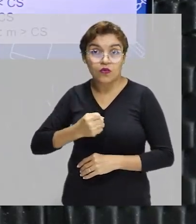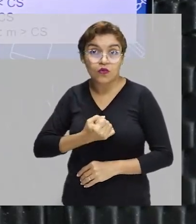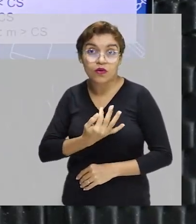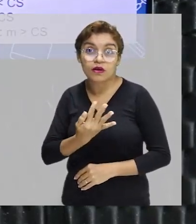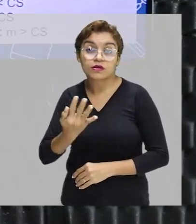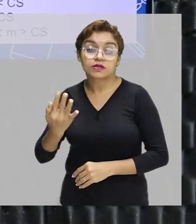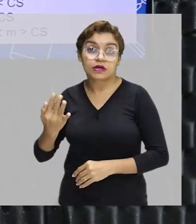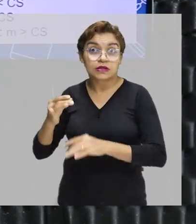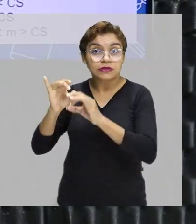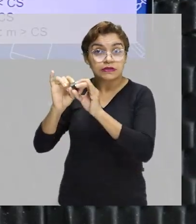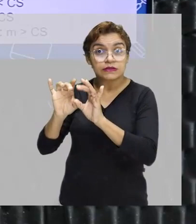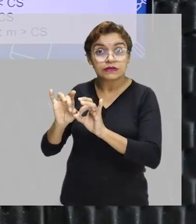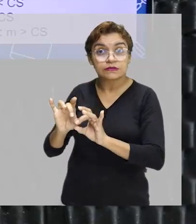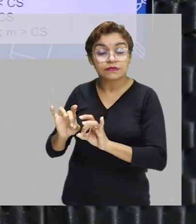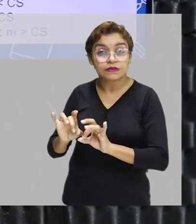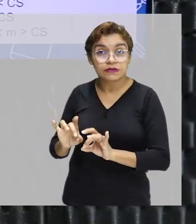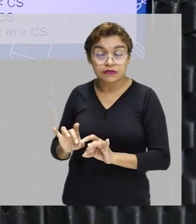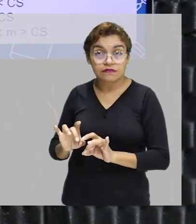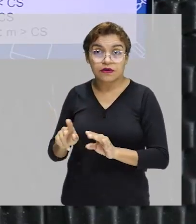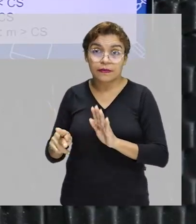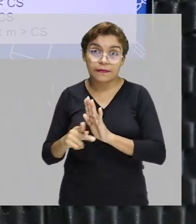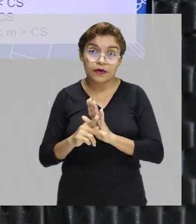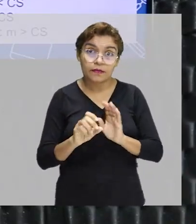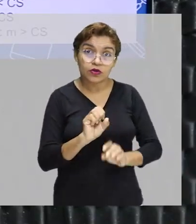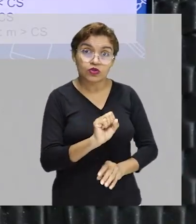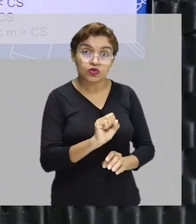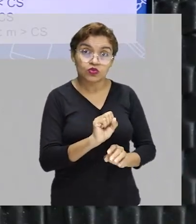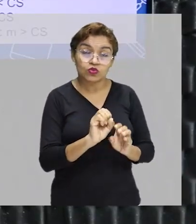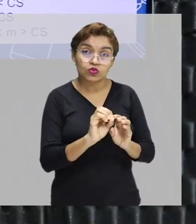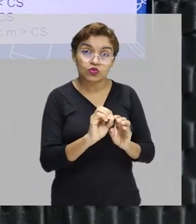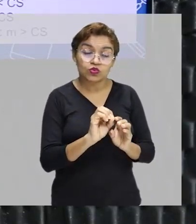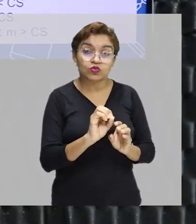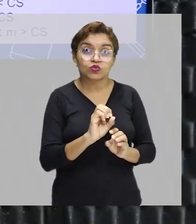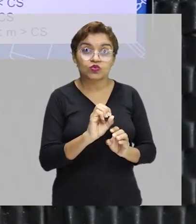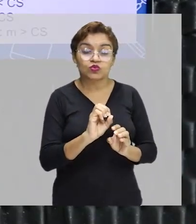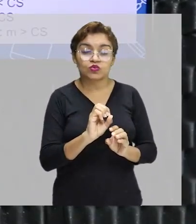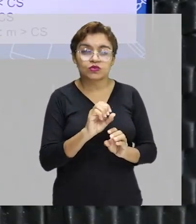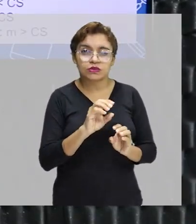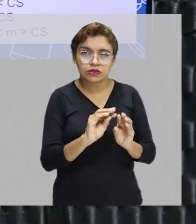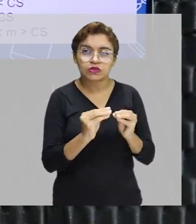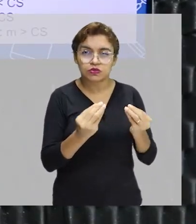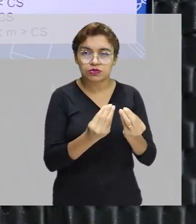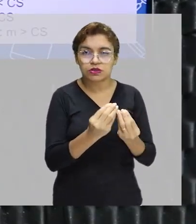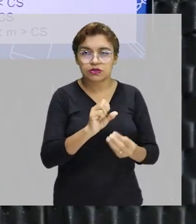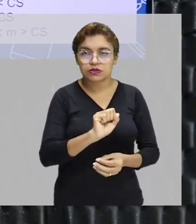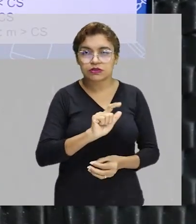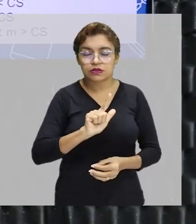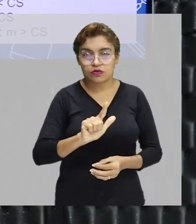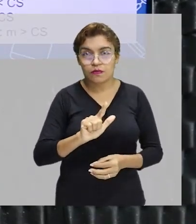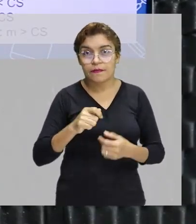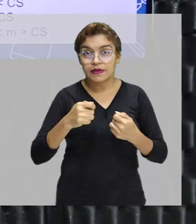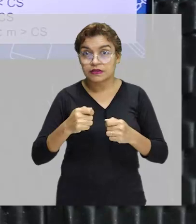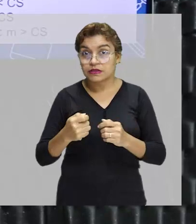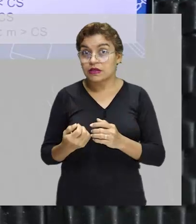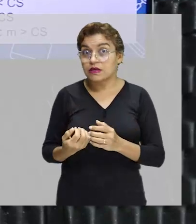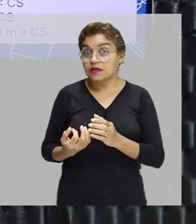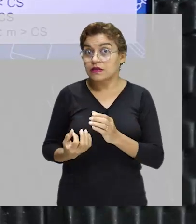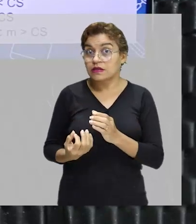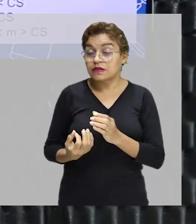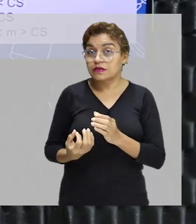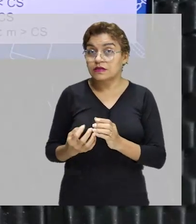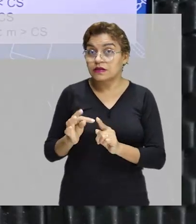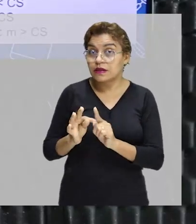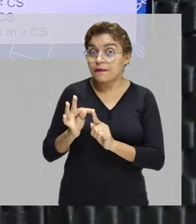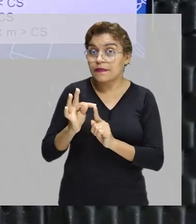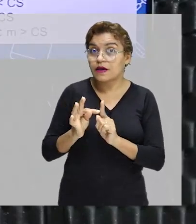ou específica daquele soluto para uma determinada temperatura. A isso nós chamamos